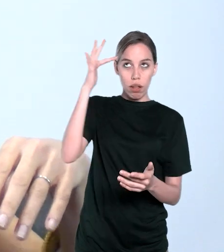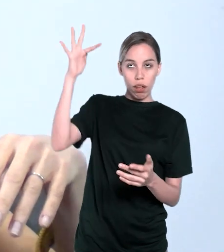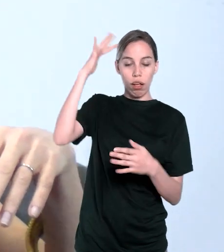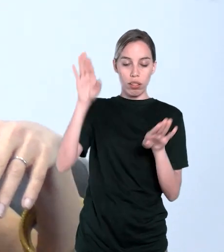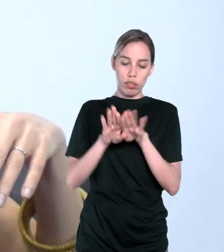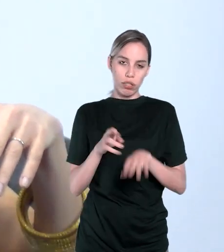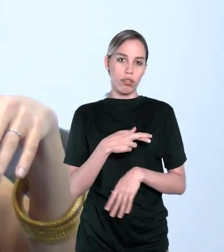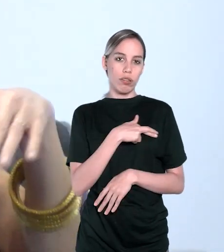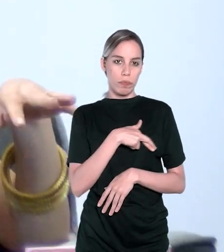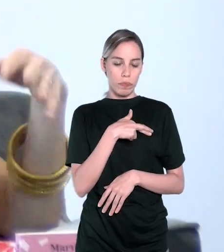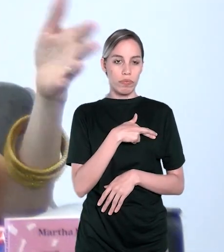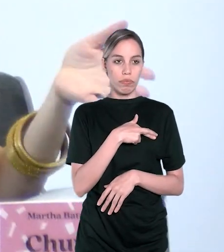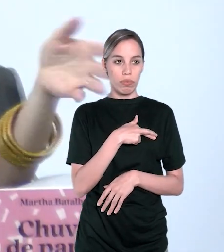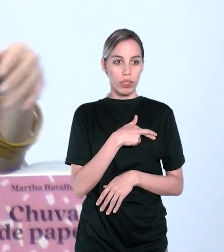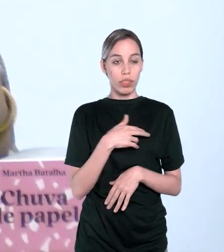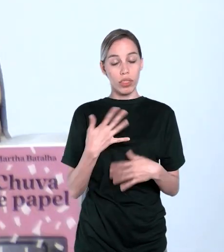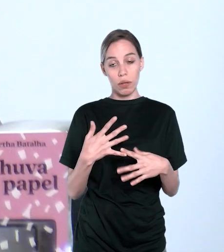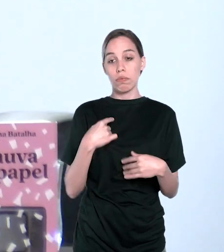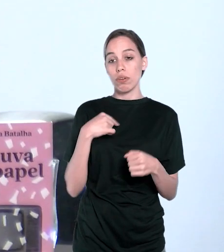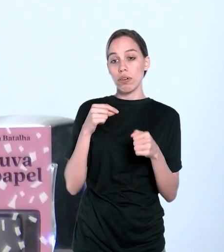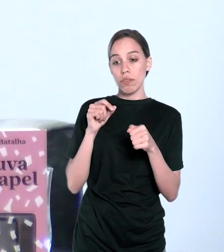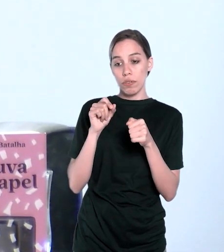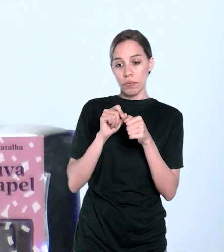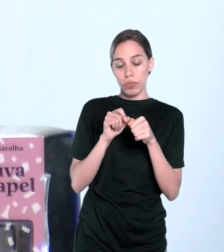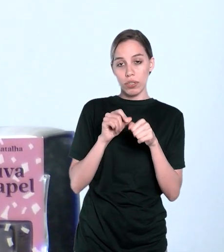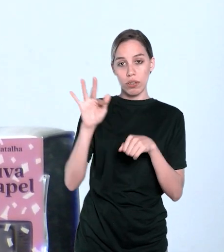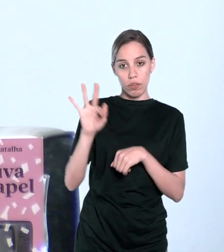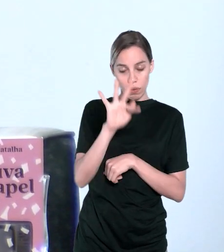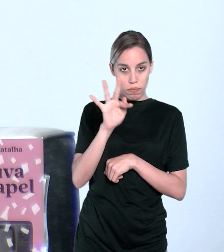era o que eu realmente queria. Então, eu fiz comunicação,